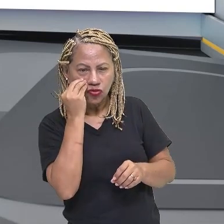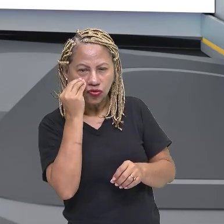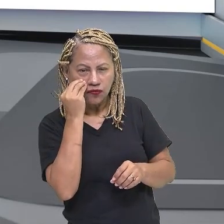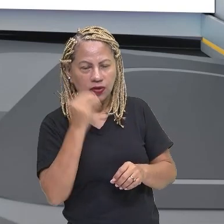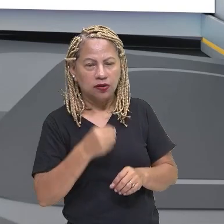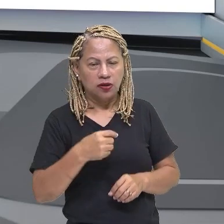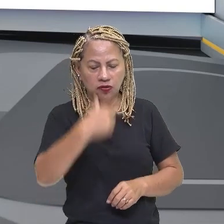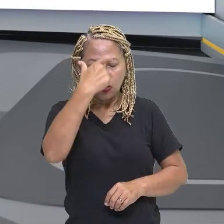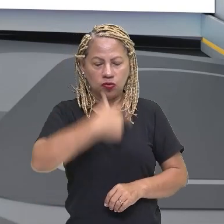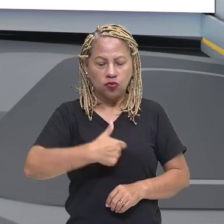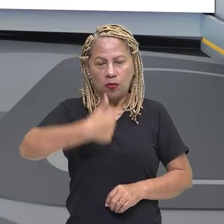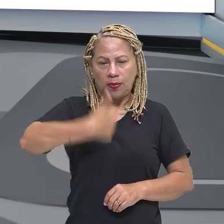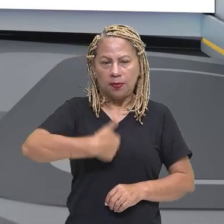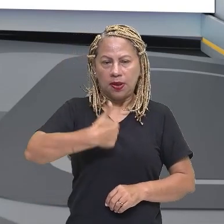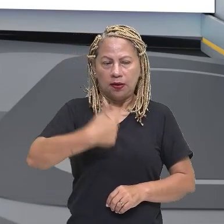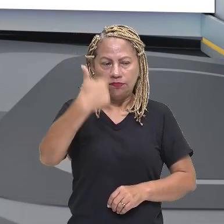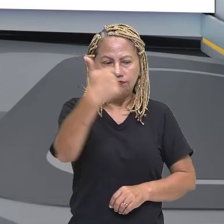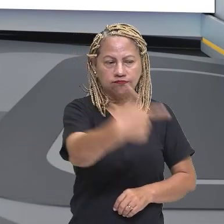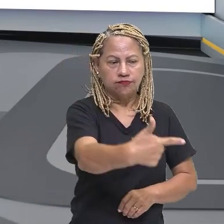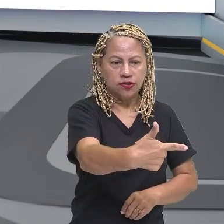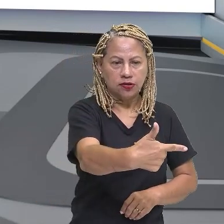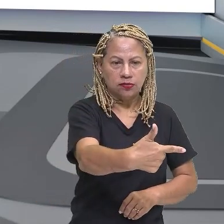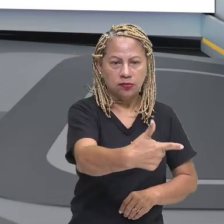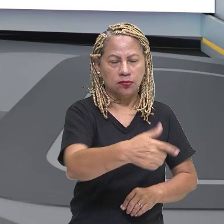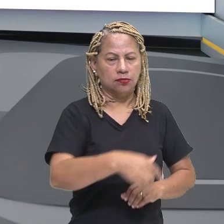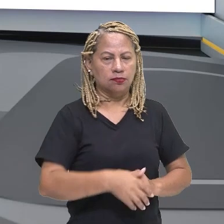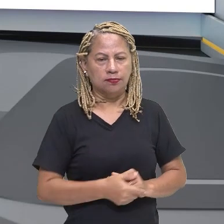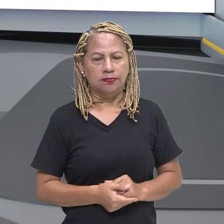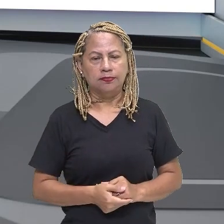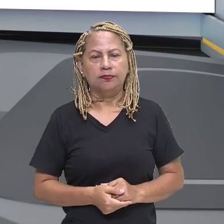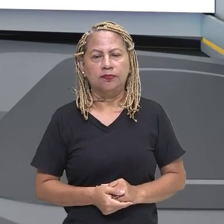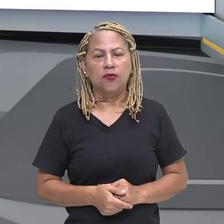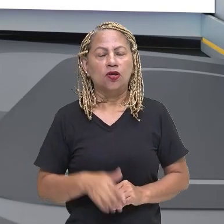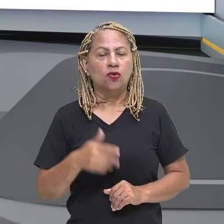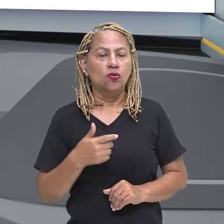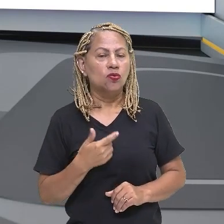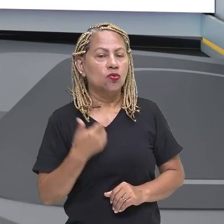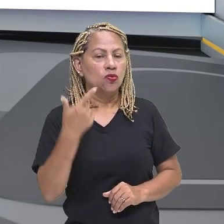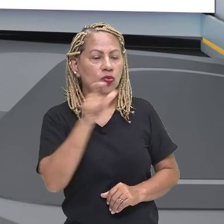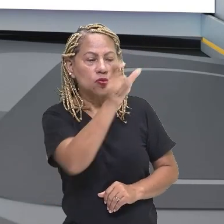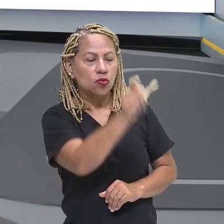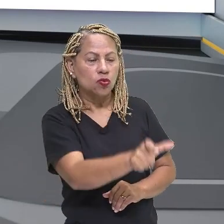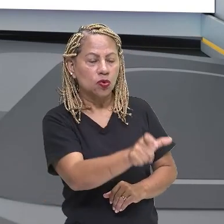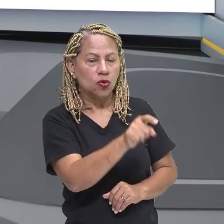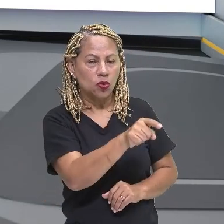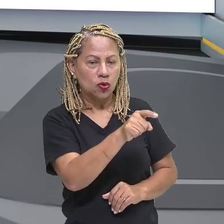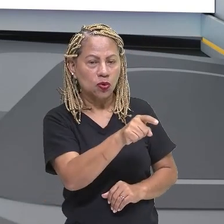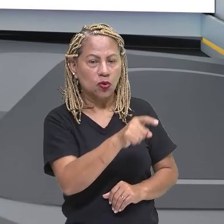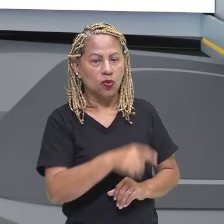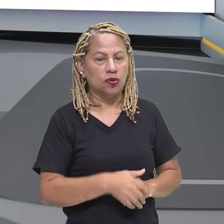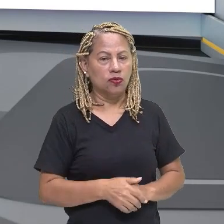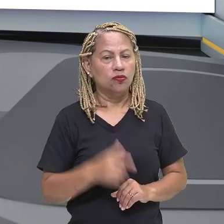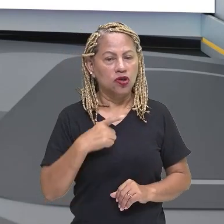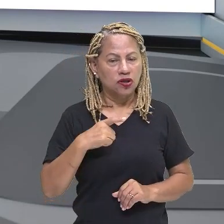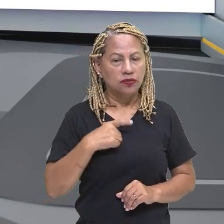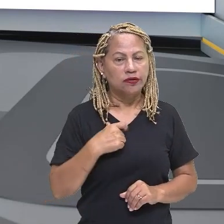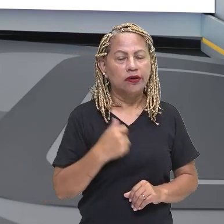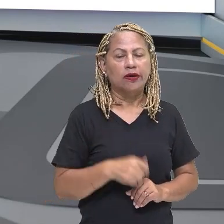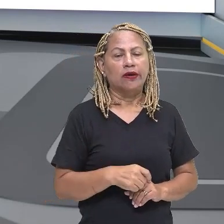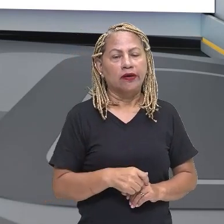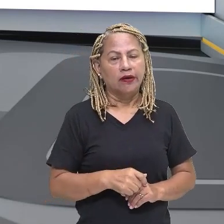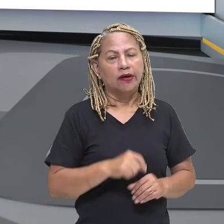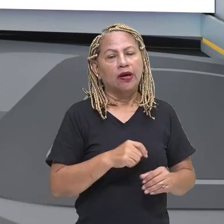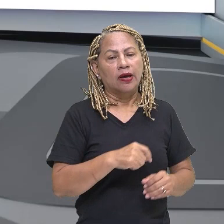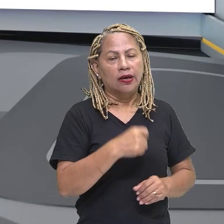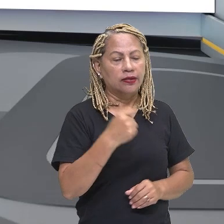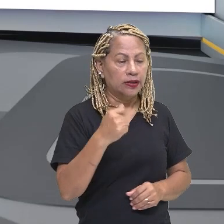não aparece, tá? É esse que é a primeira pessoa. O outro, ele é considerado terceira pessoa. Então, existem jogos de terceira